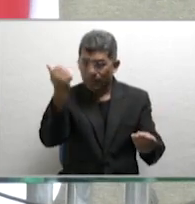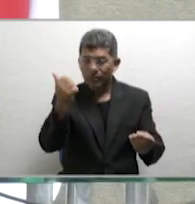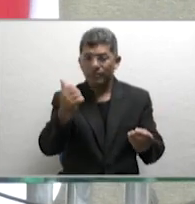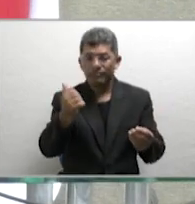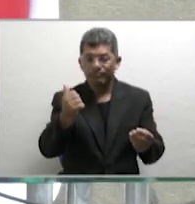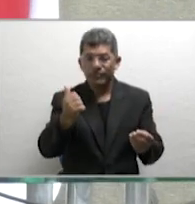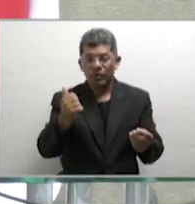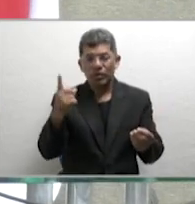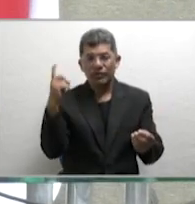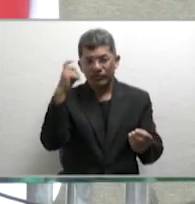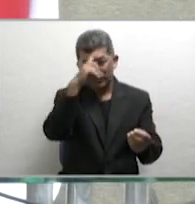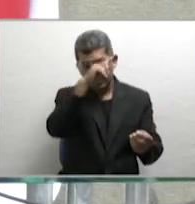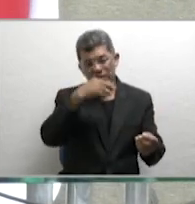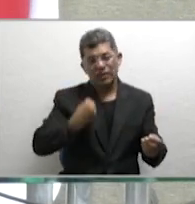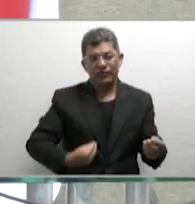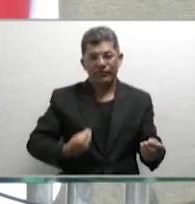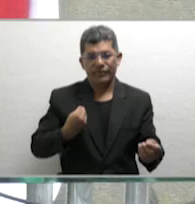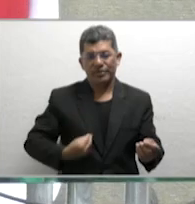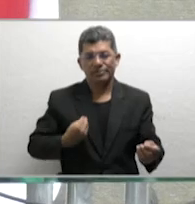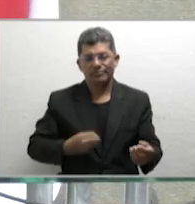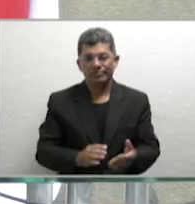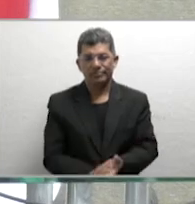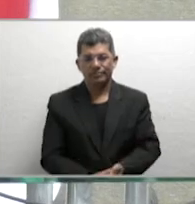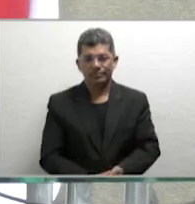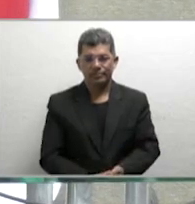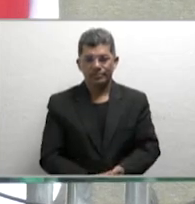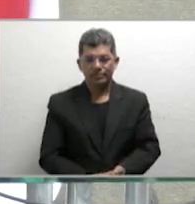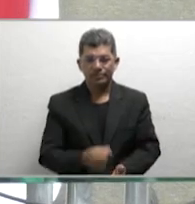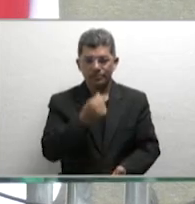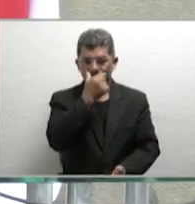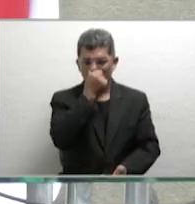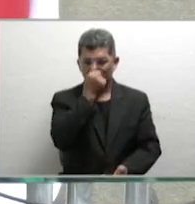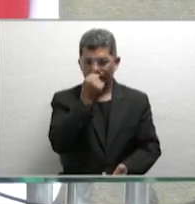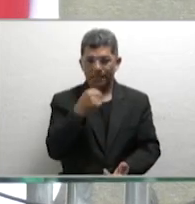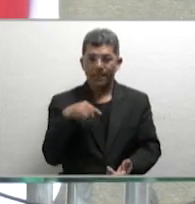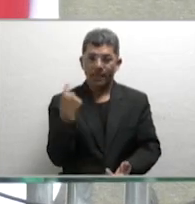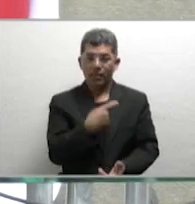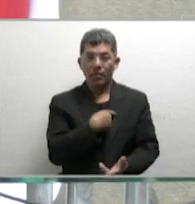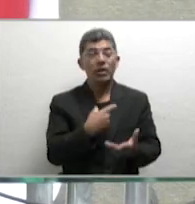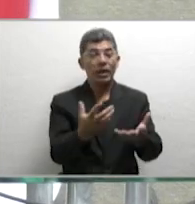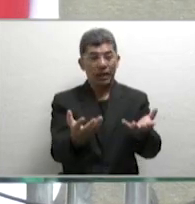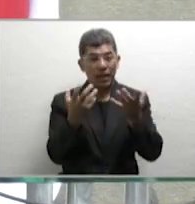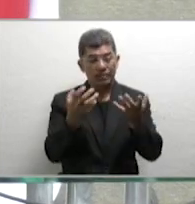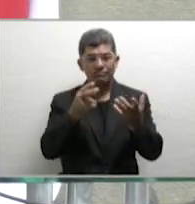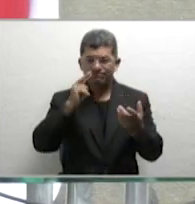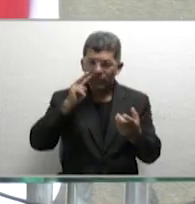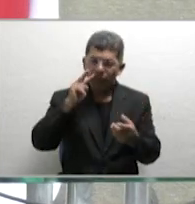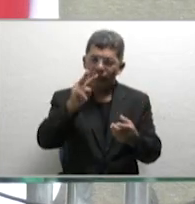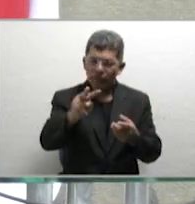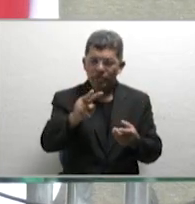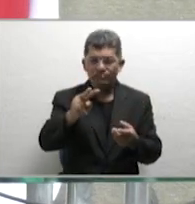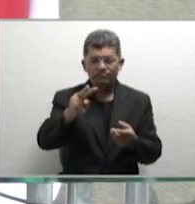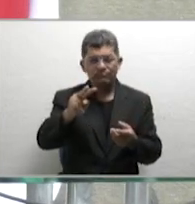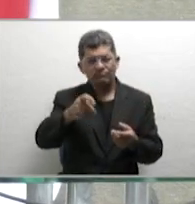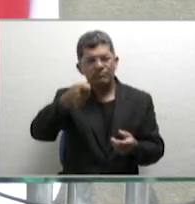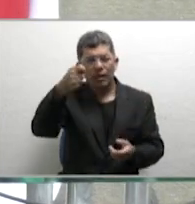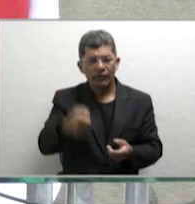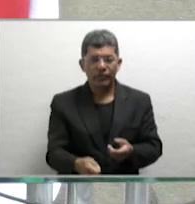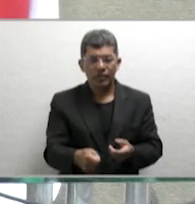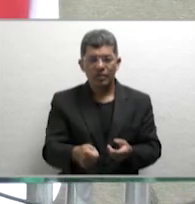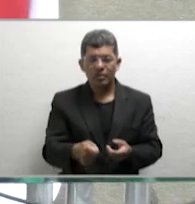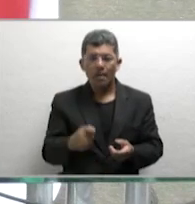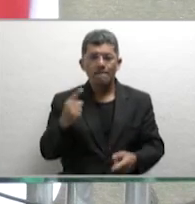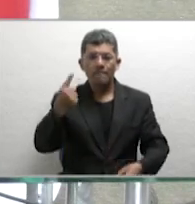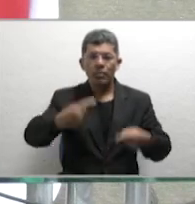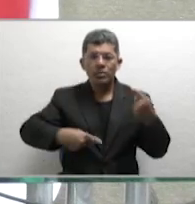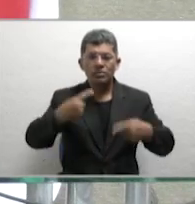as mazelas e as dificuldades que se passam ali. E nós queremos enfrentar de cabeça erguida, com